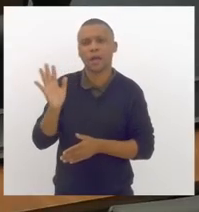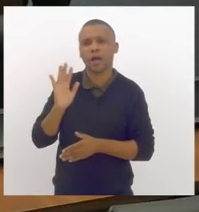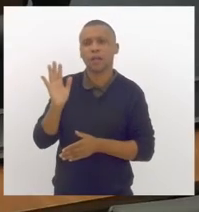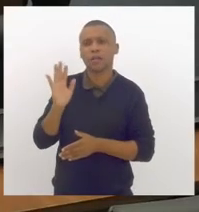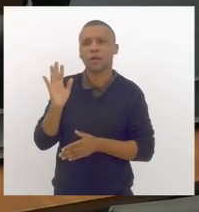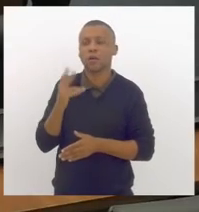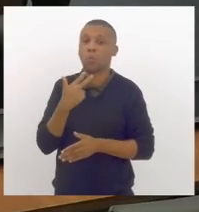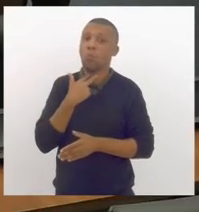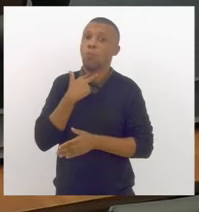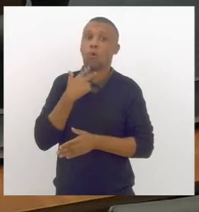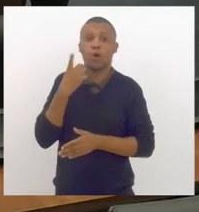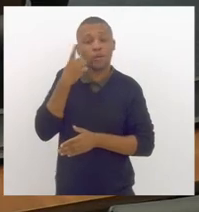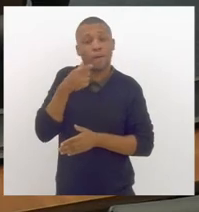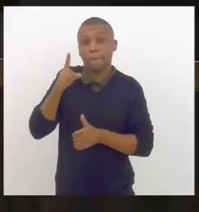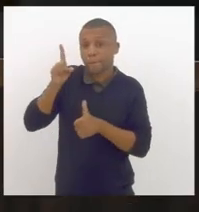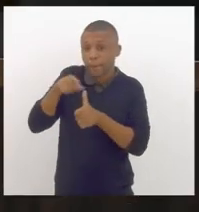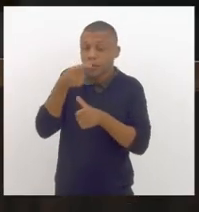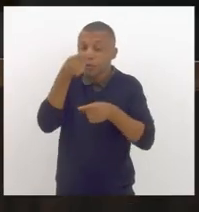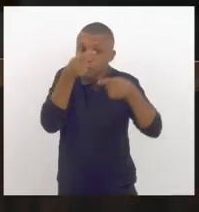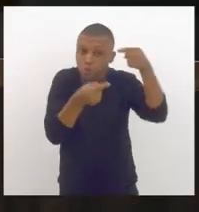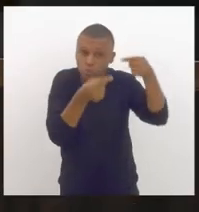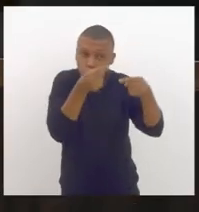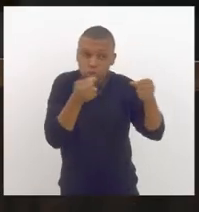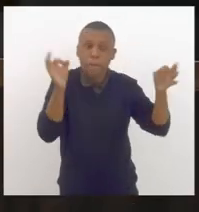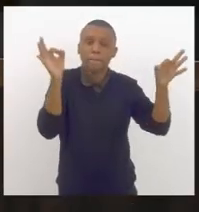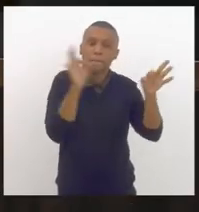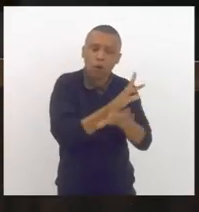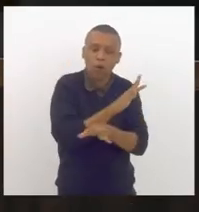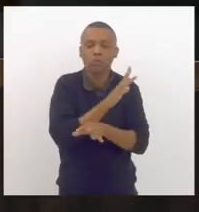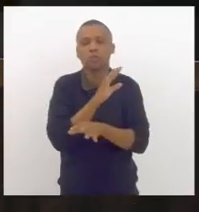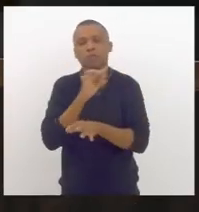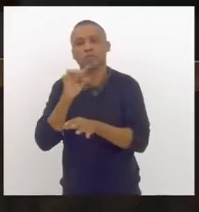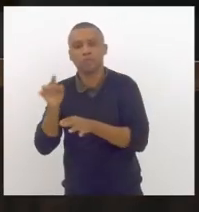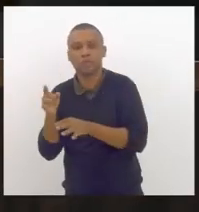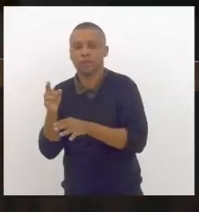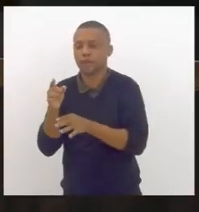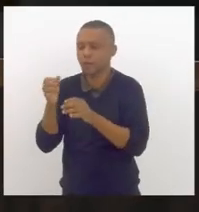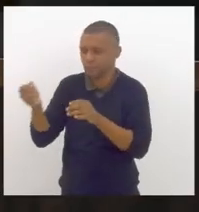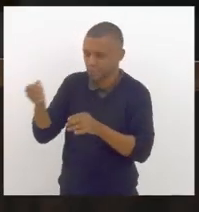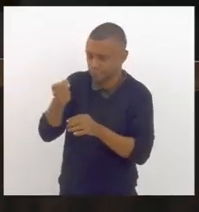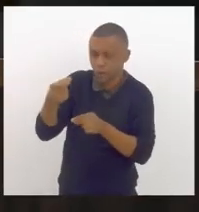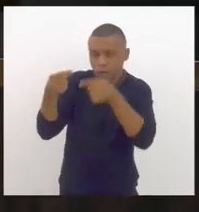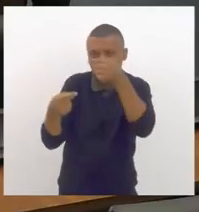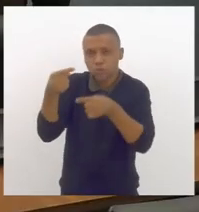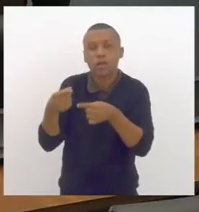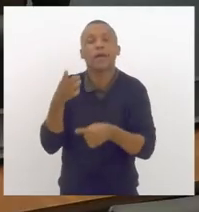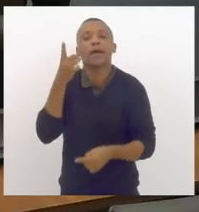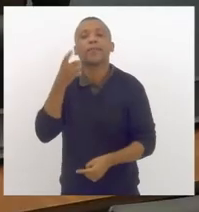Não pode, deputado. Tem que primeiro discutir para depois completar. Deputada Mônica, para discutir.